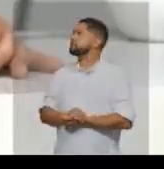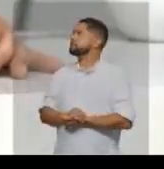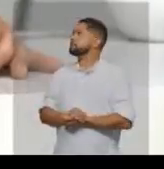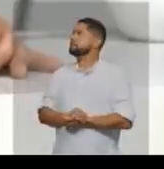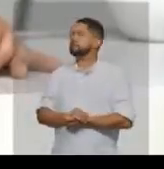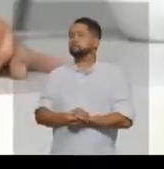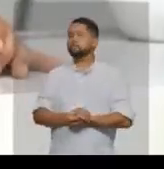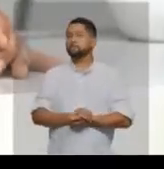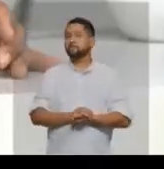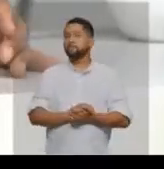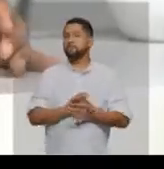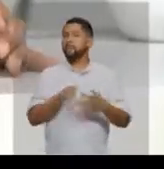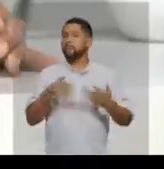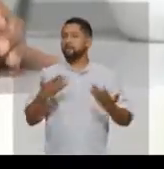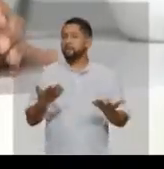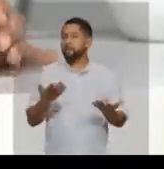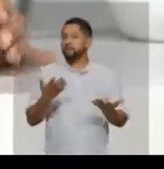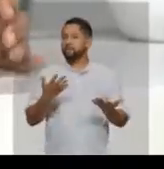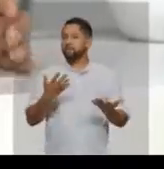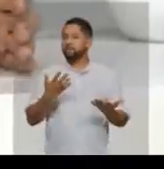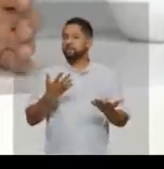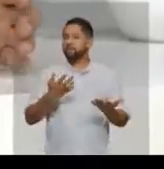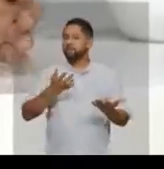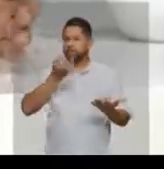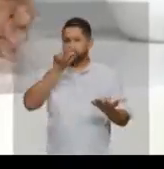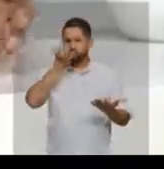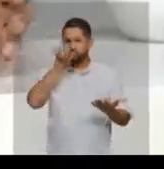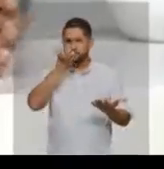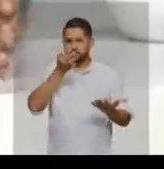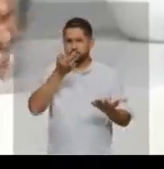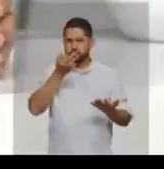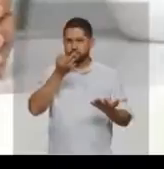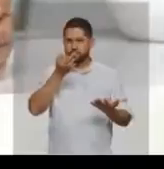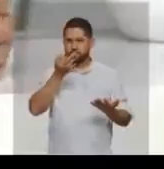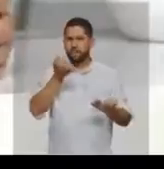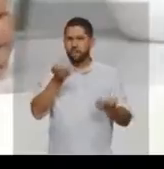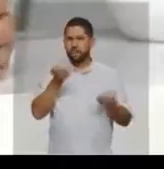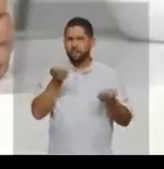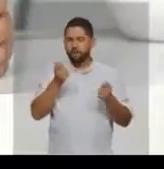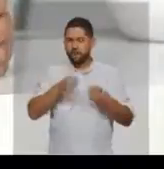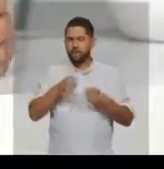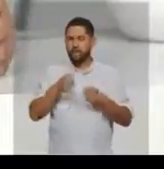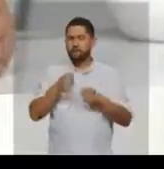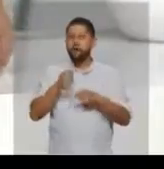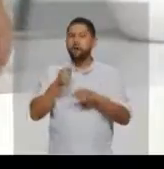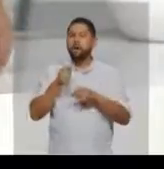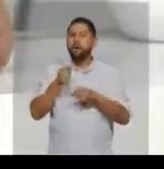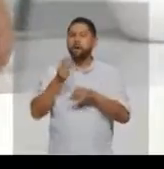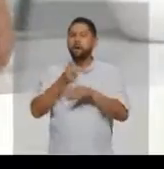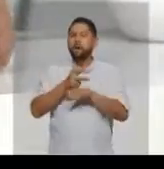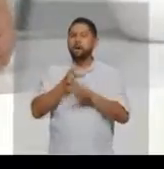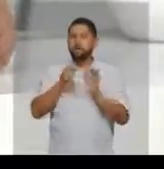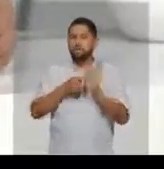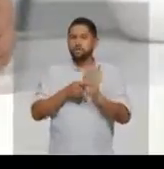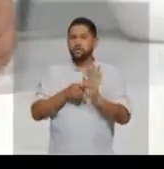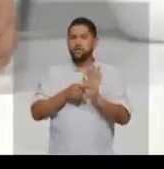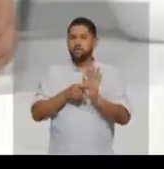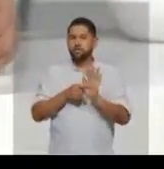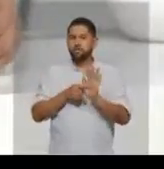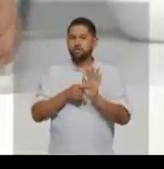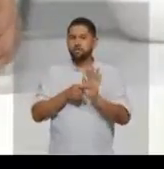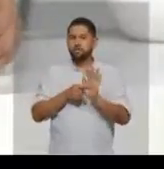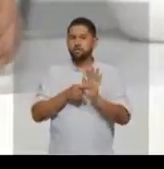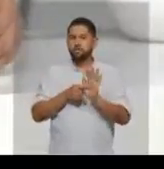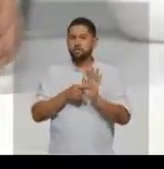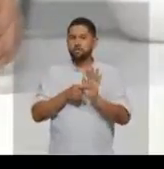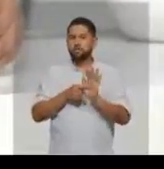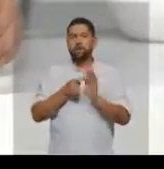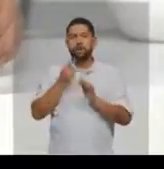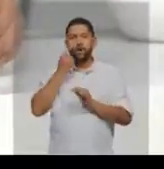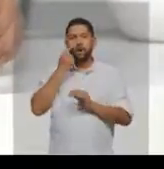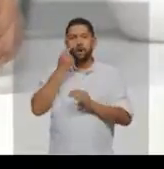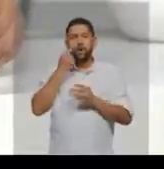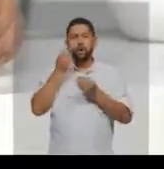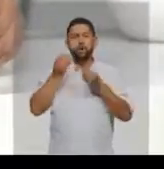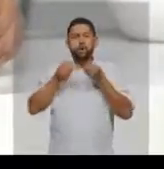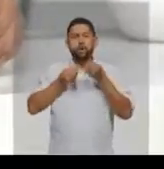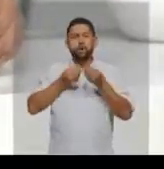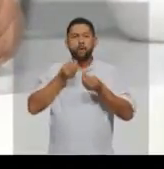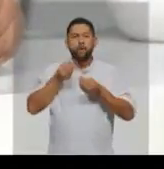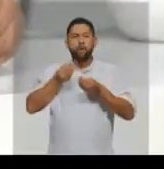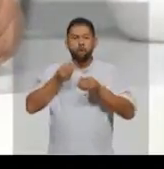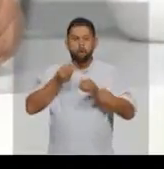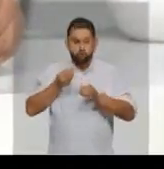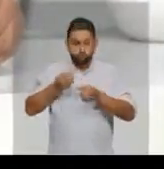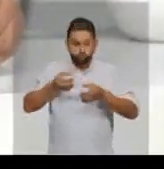Então, se vocês observarem, não sei se a câmera vai conseguir pegar, eu vou tentar inclinar ele um pouquinho. Olha como que está o